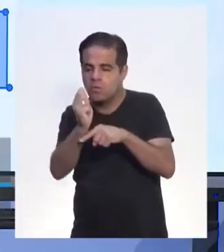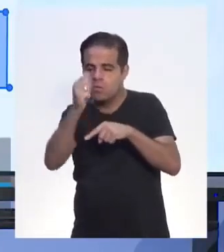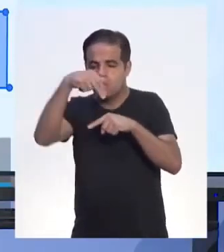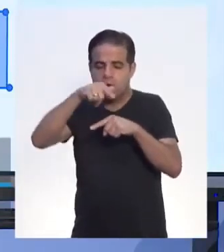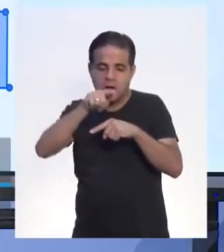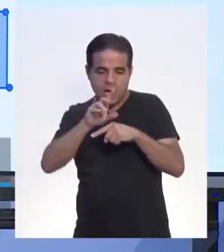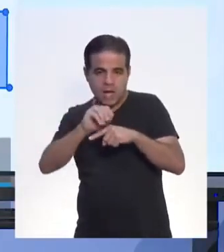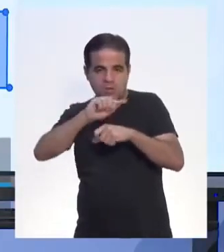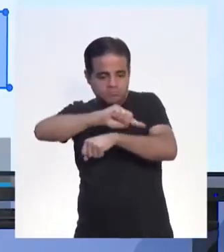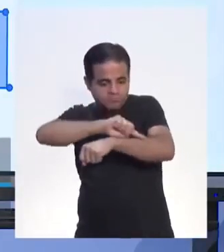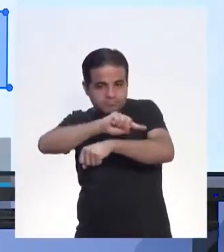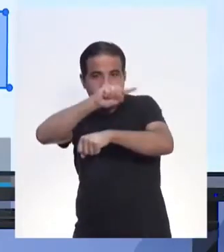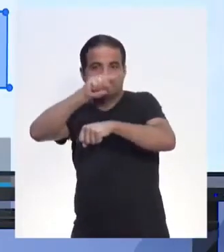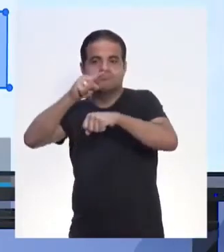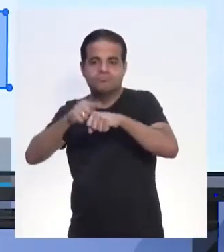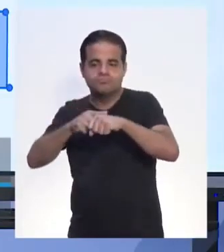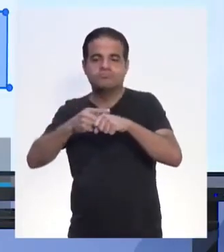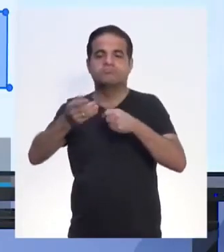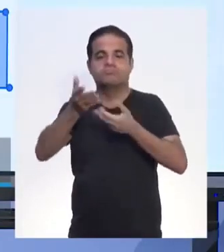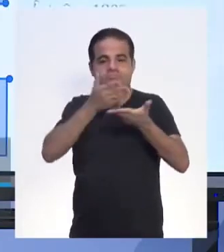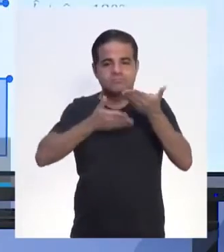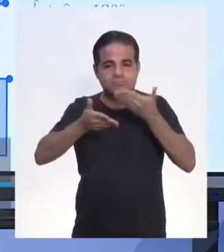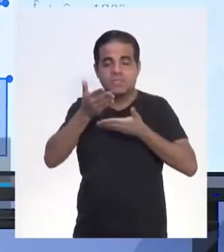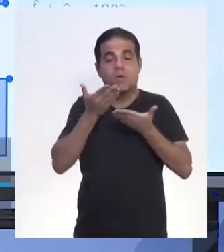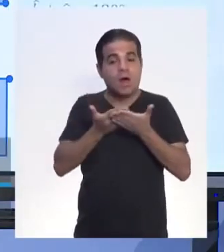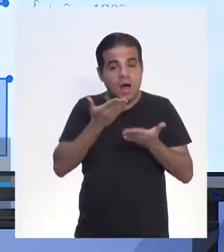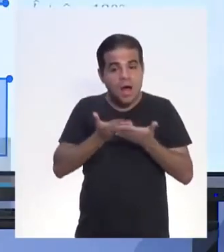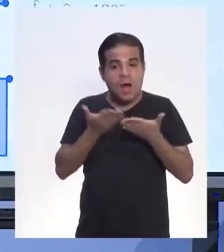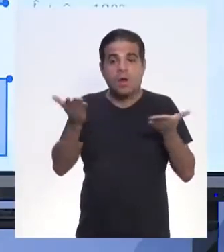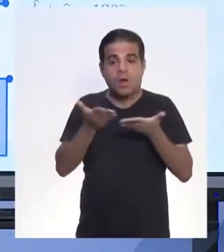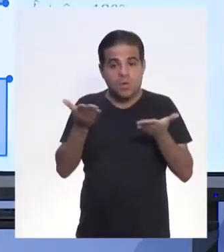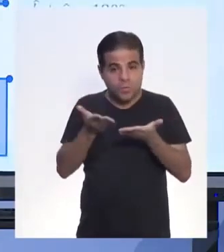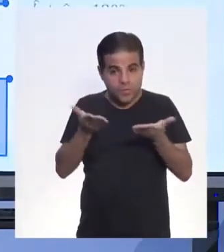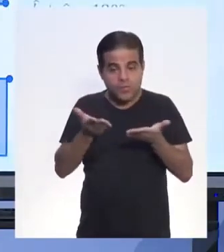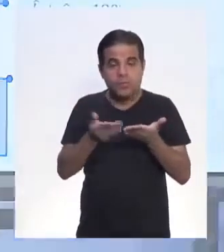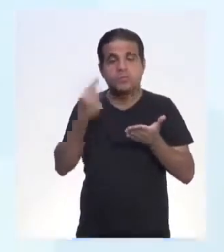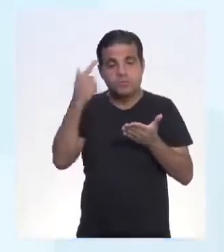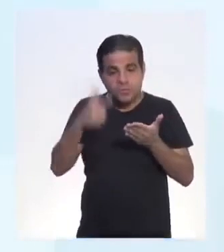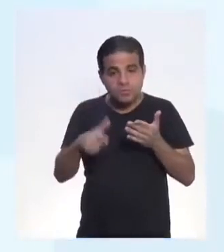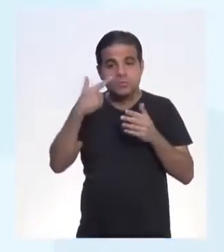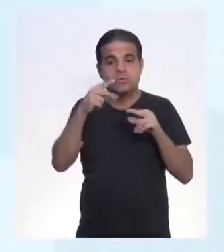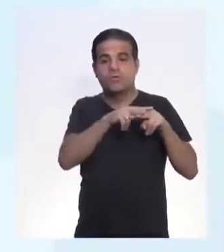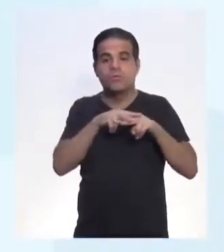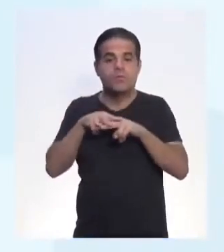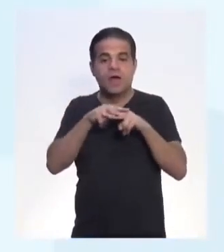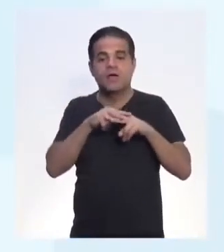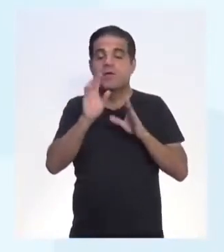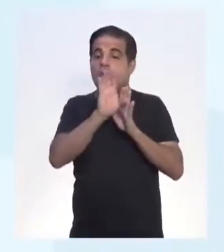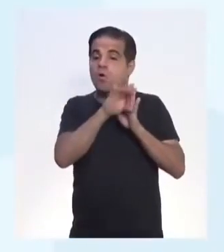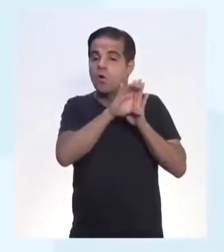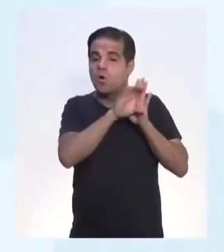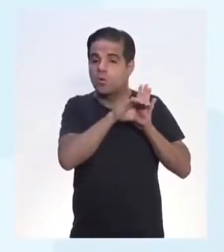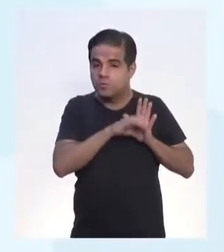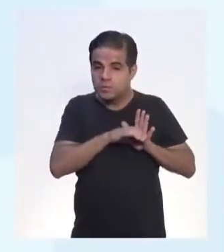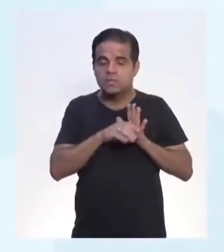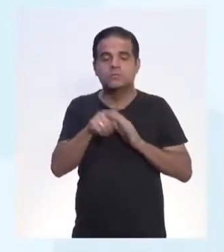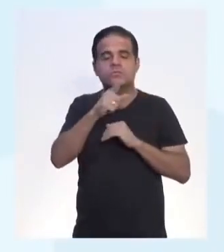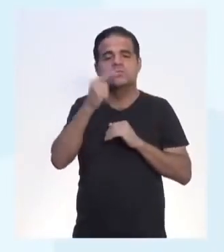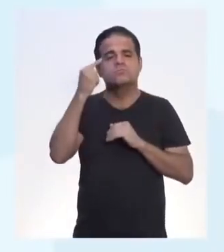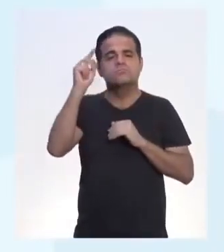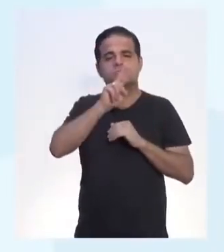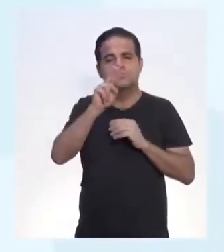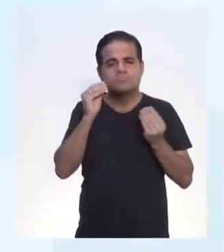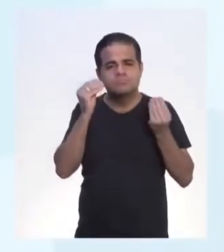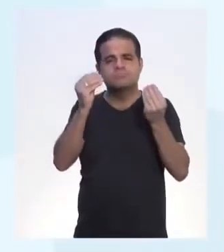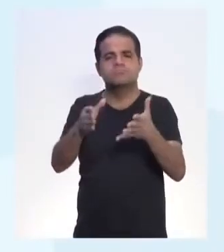essa congruência entre os ângulos. Para a aula de hoje, nós vamos rever aí alguns conceitos que nós chamamos